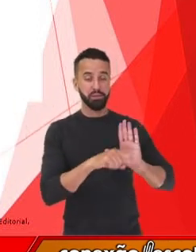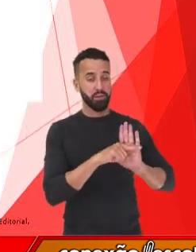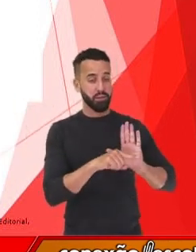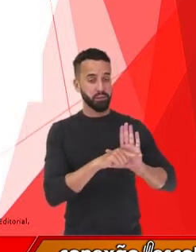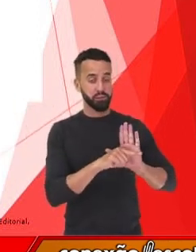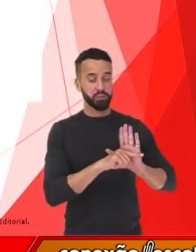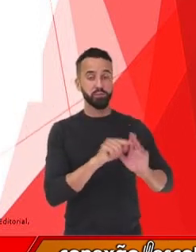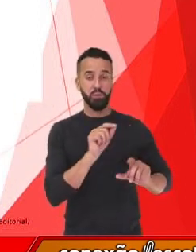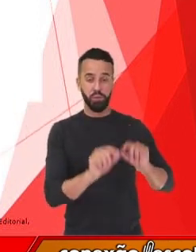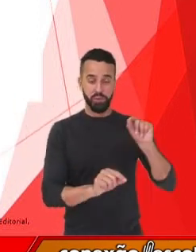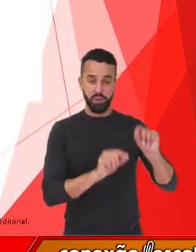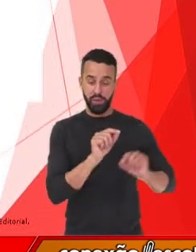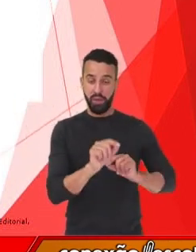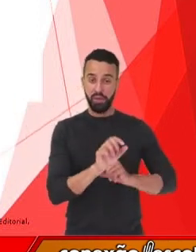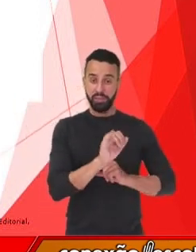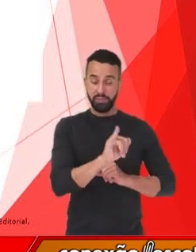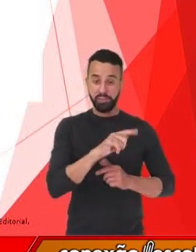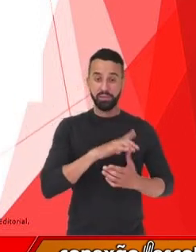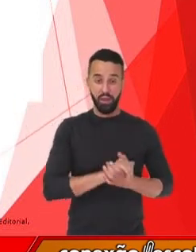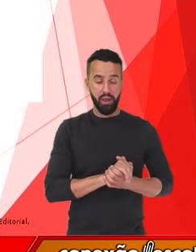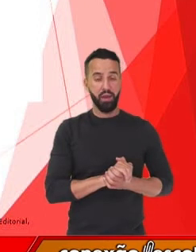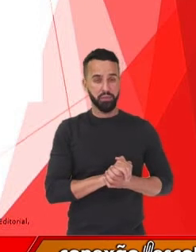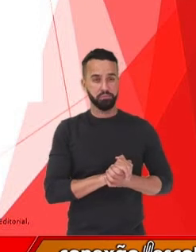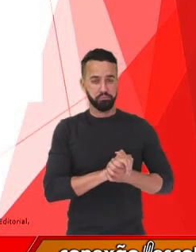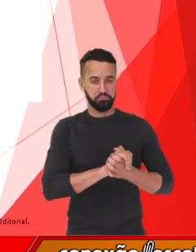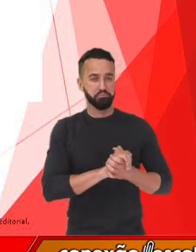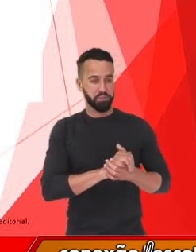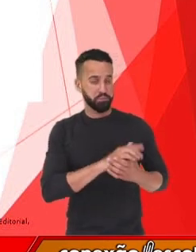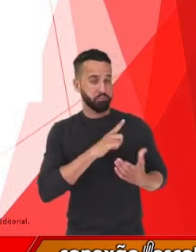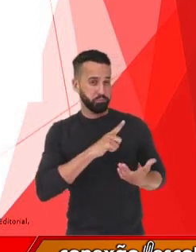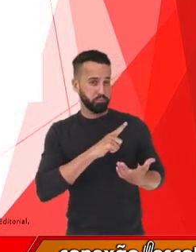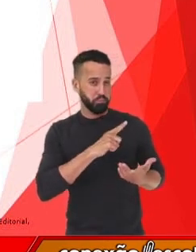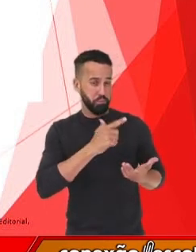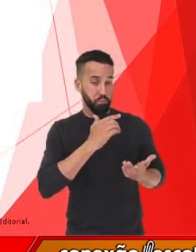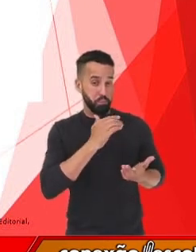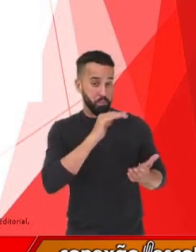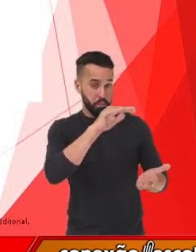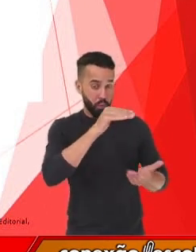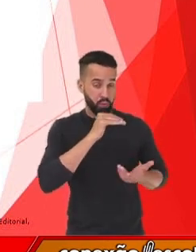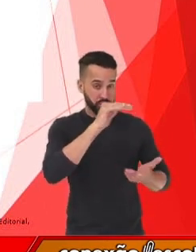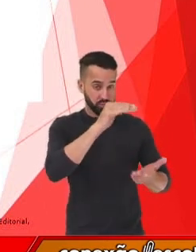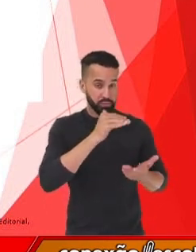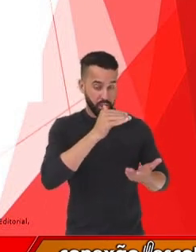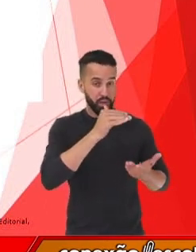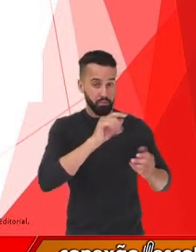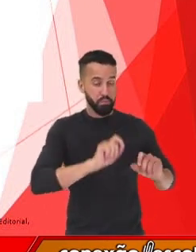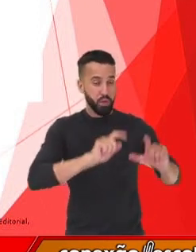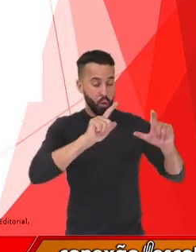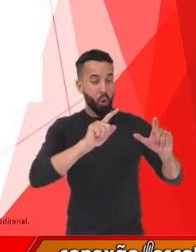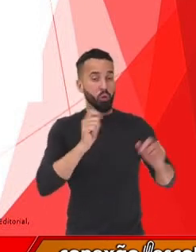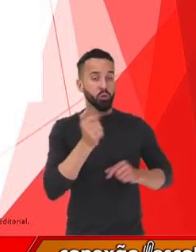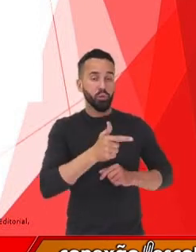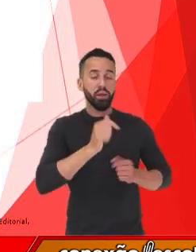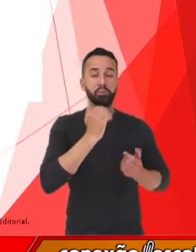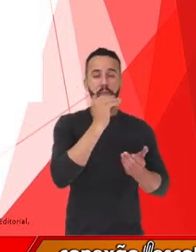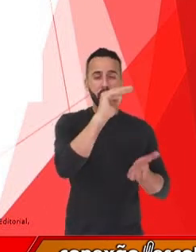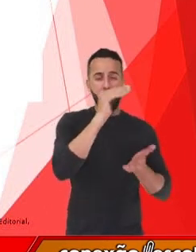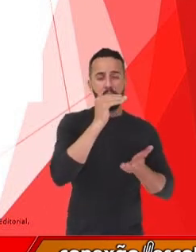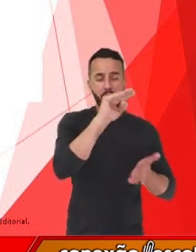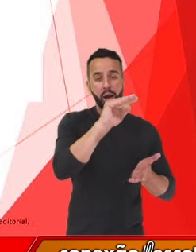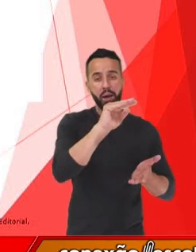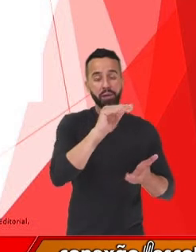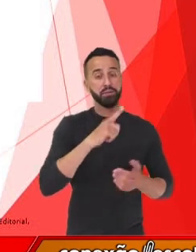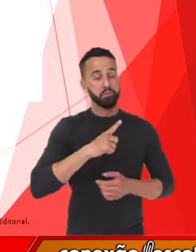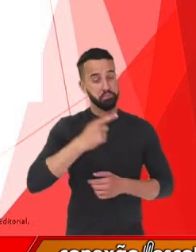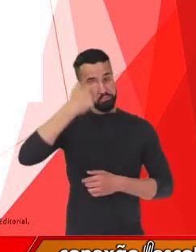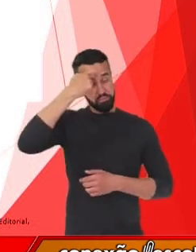o quê? É quando o volume de importação é bem maior do que o volume de exportação, ok? Tenham